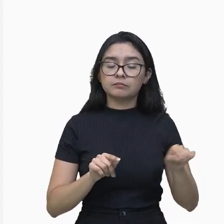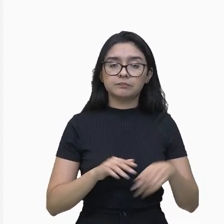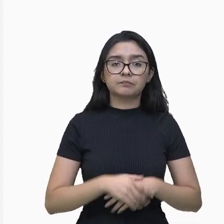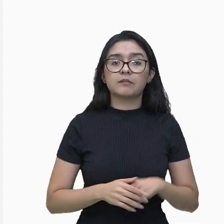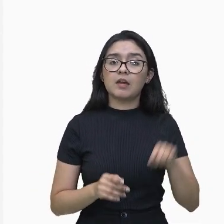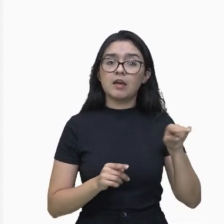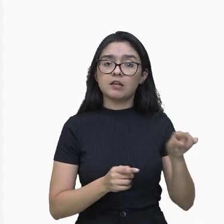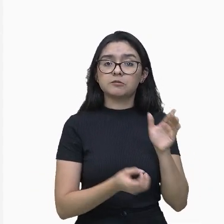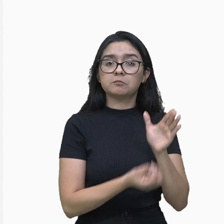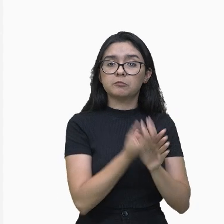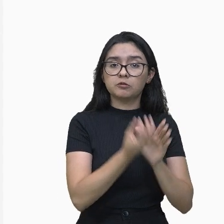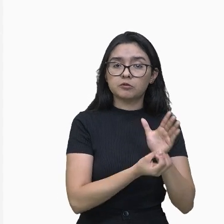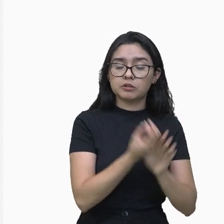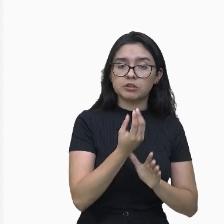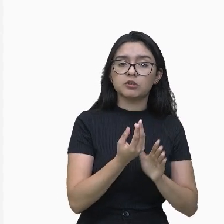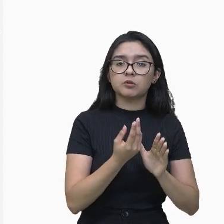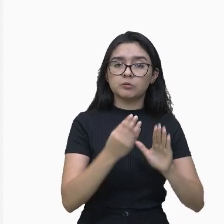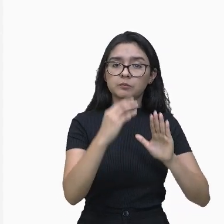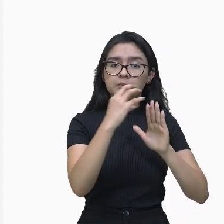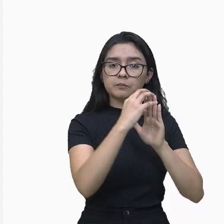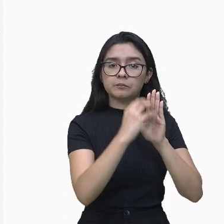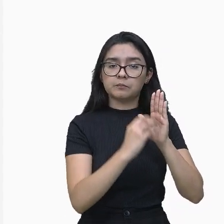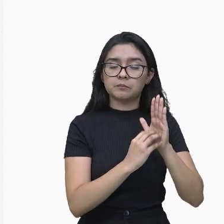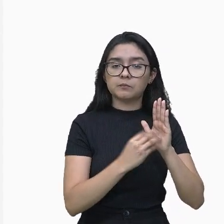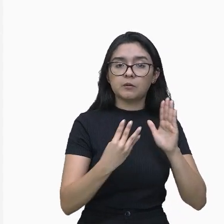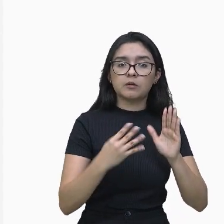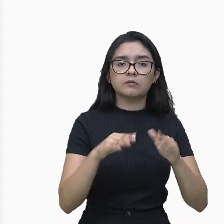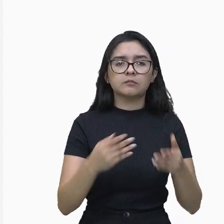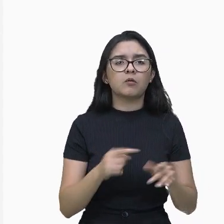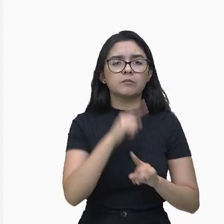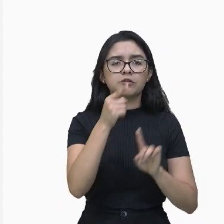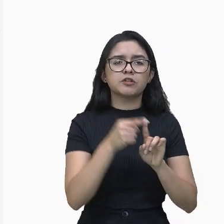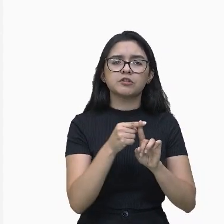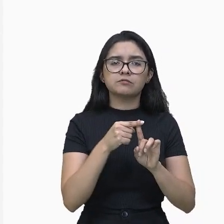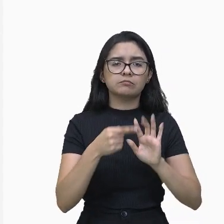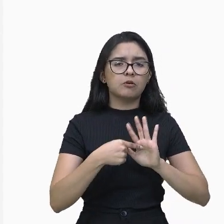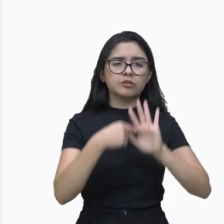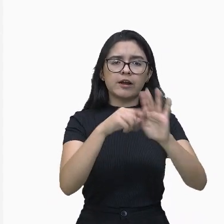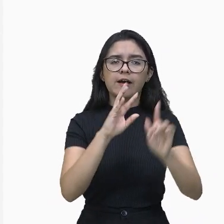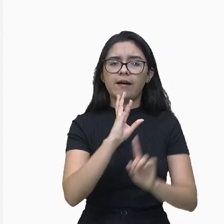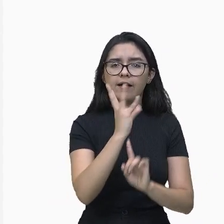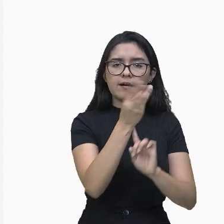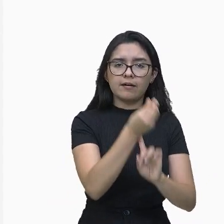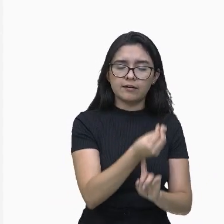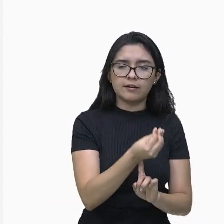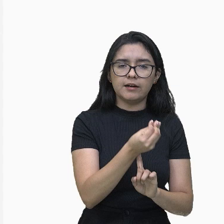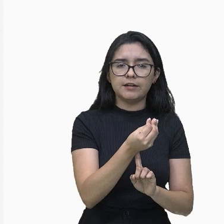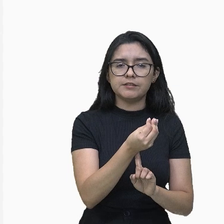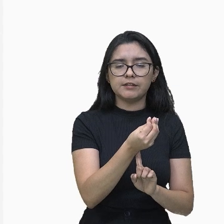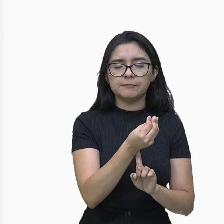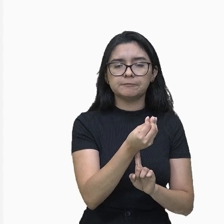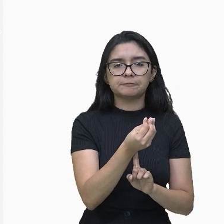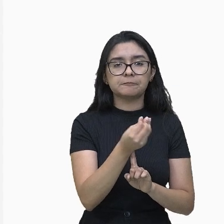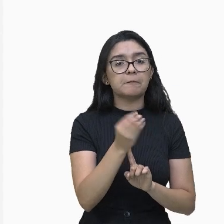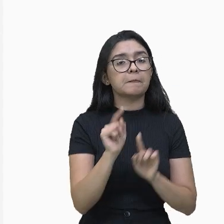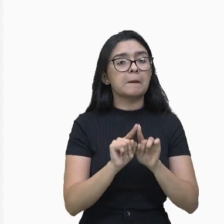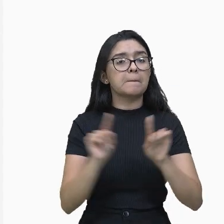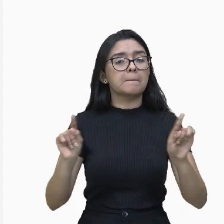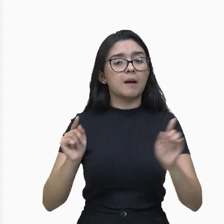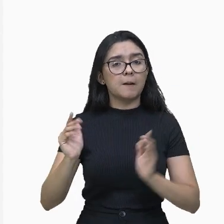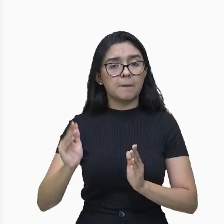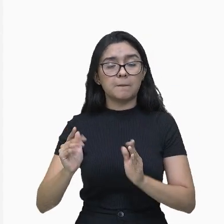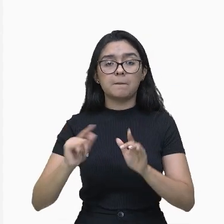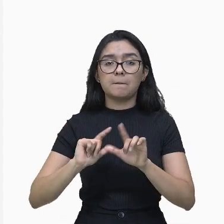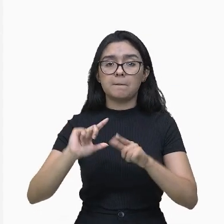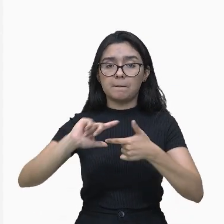produziam sonetos exatamente para fazer arte uma arte pela arte já aqui no modernismo nós vamos